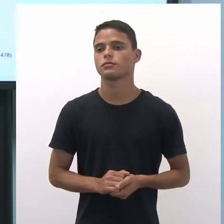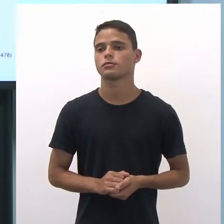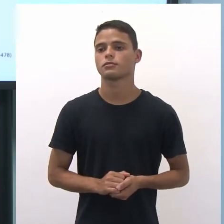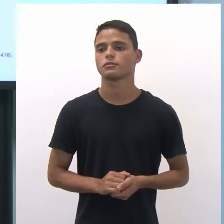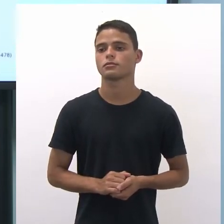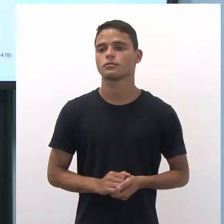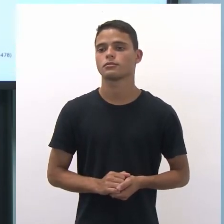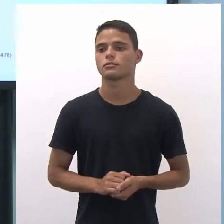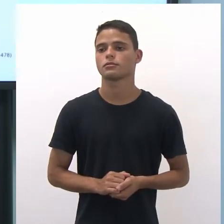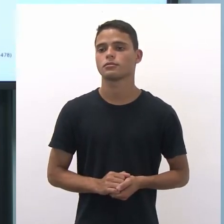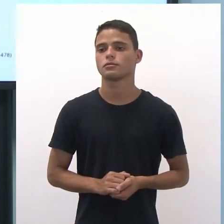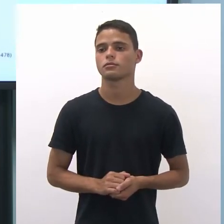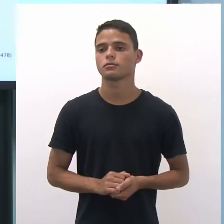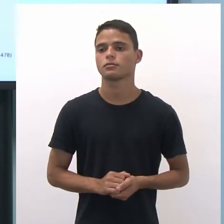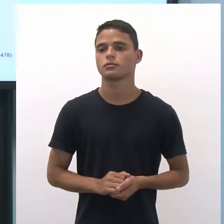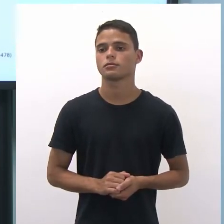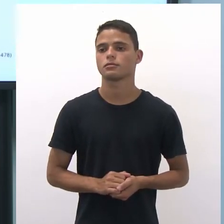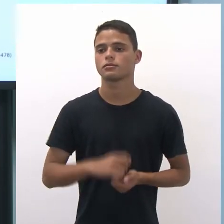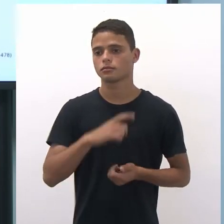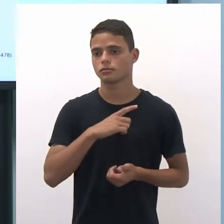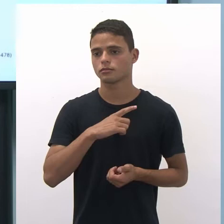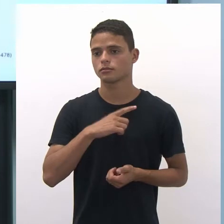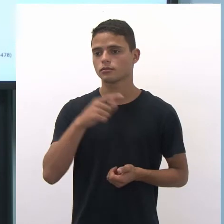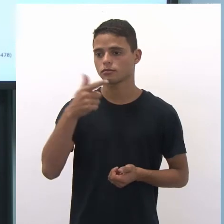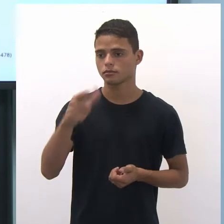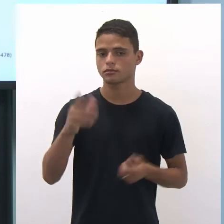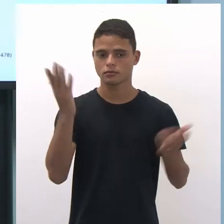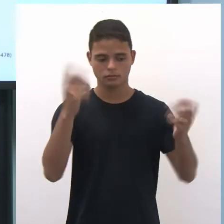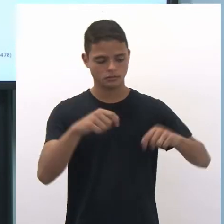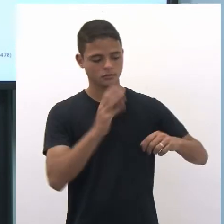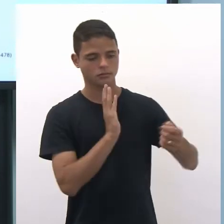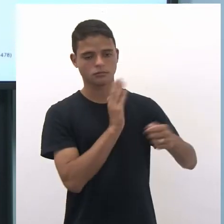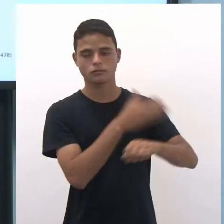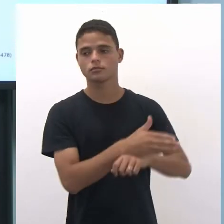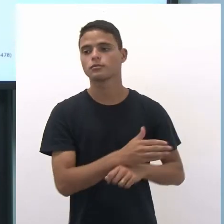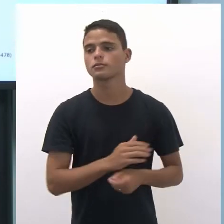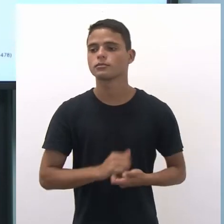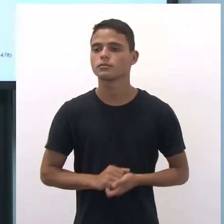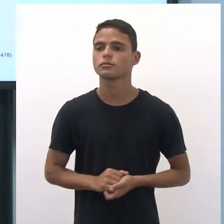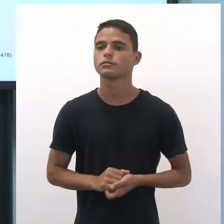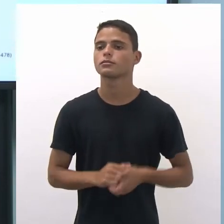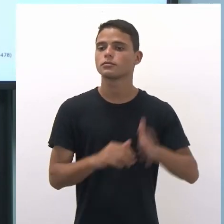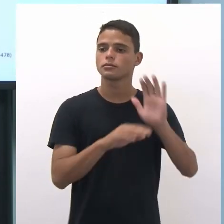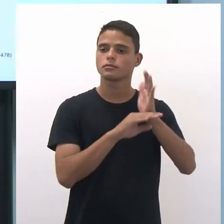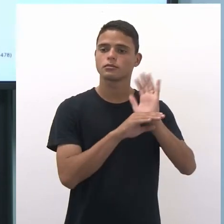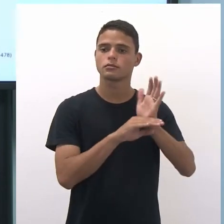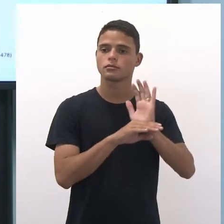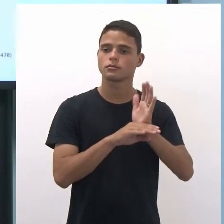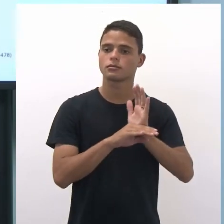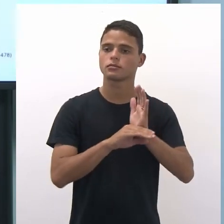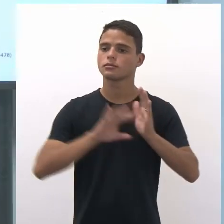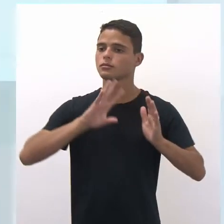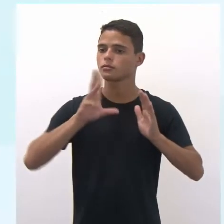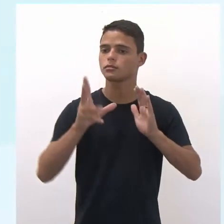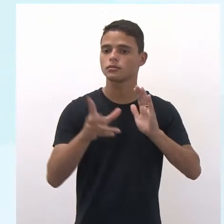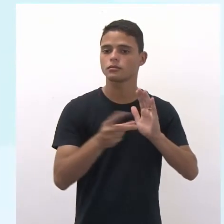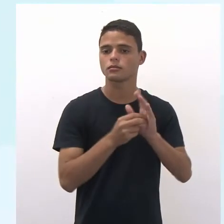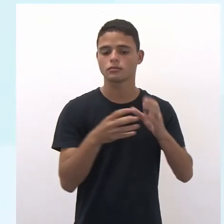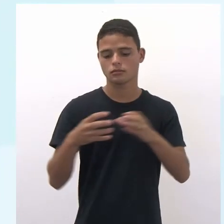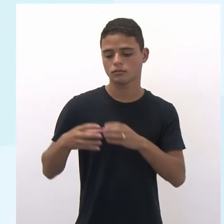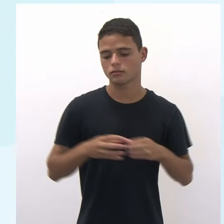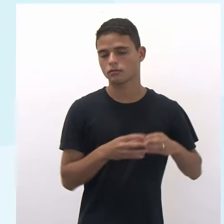outro item lá que pode ser acessado. Um vídeo, tudo sobre as constituições